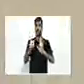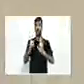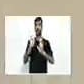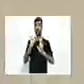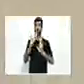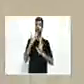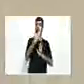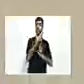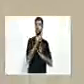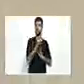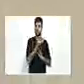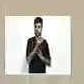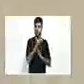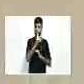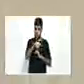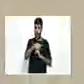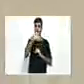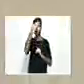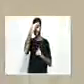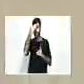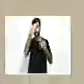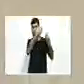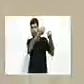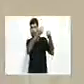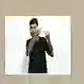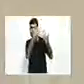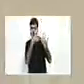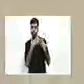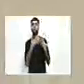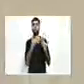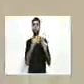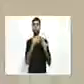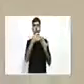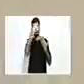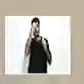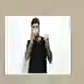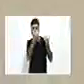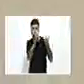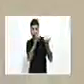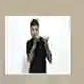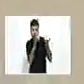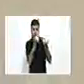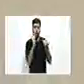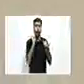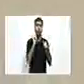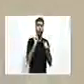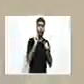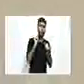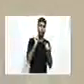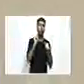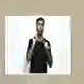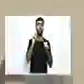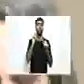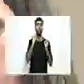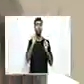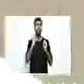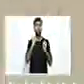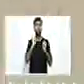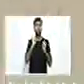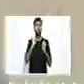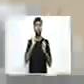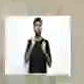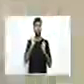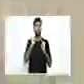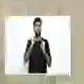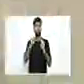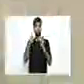estou exatamente buscando e munição buscando informação para poder eh